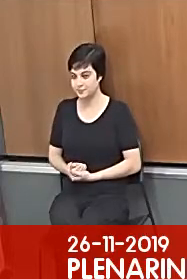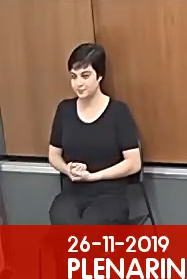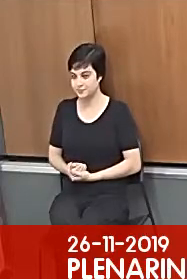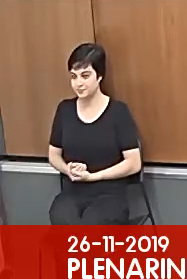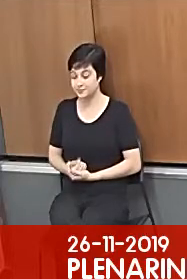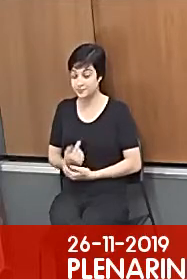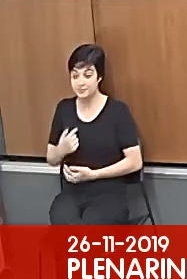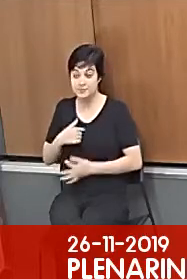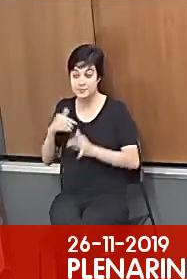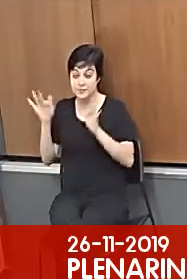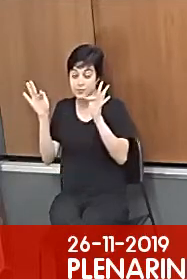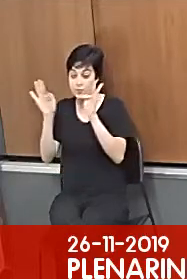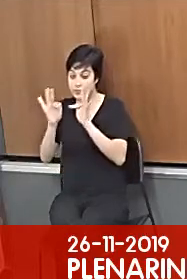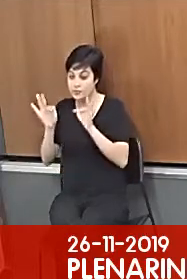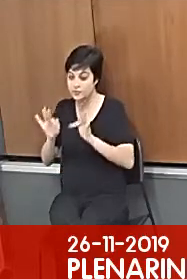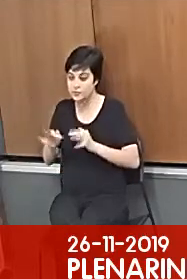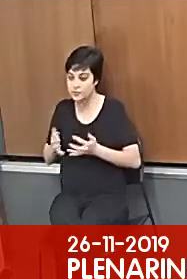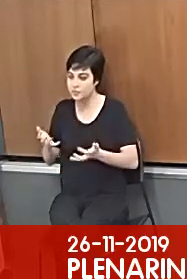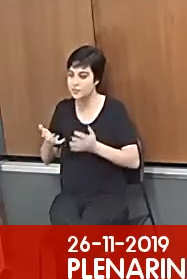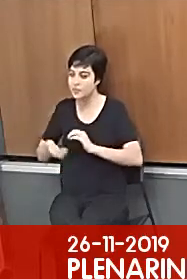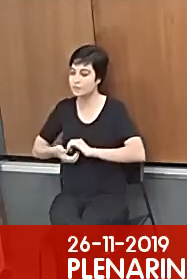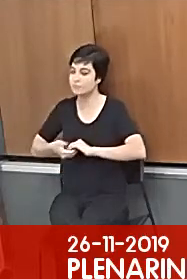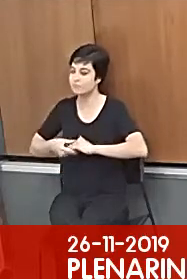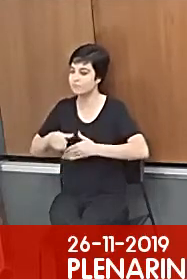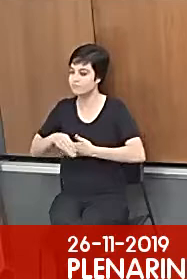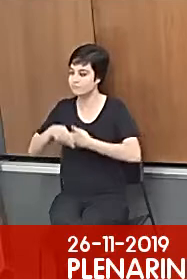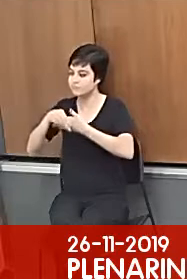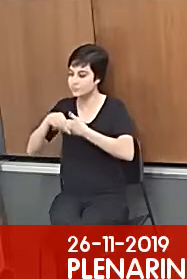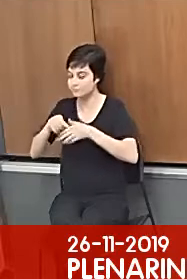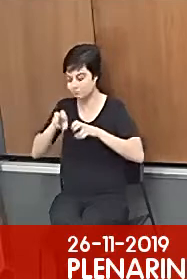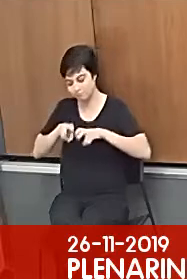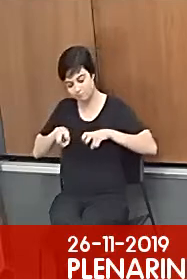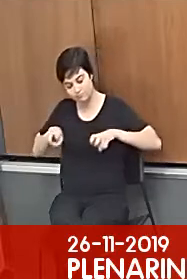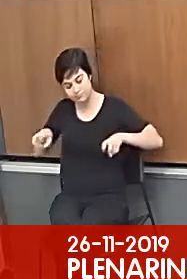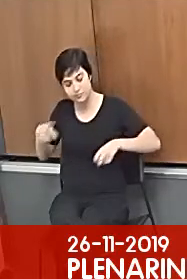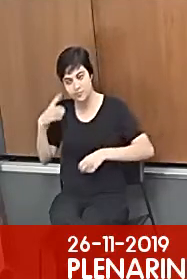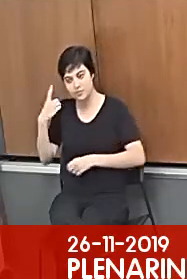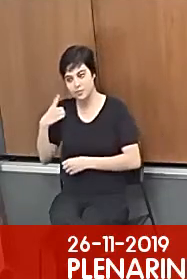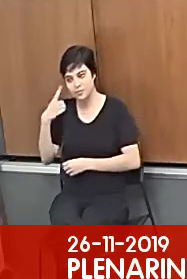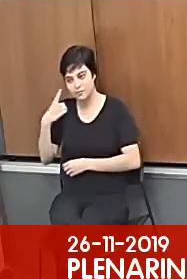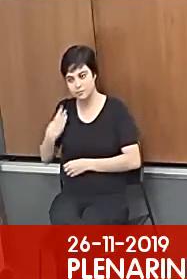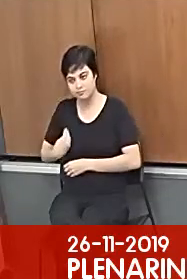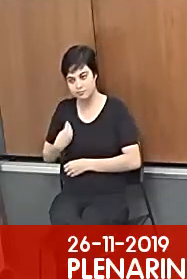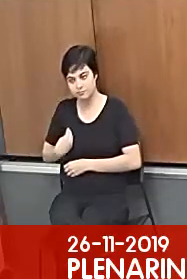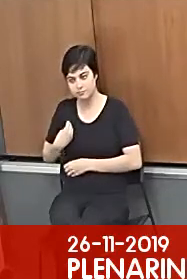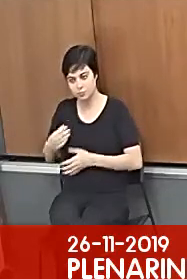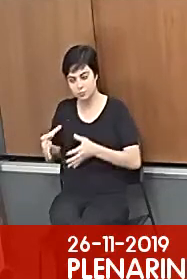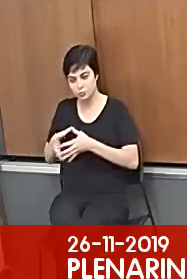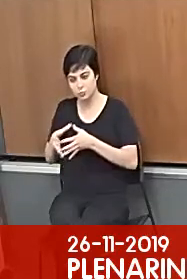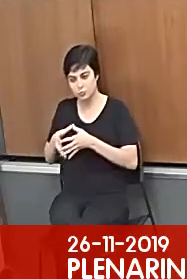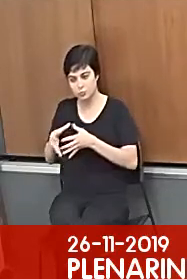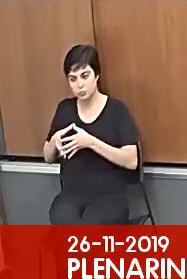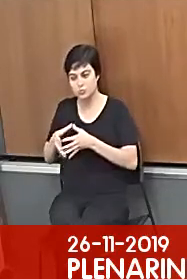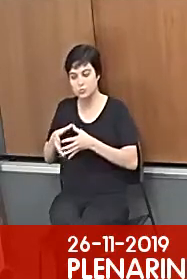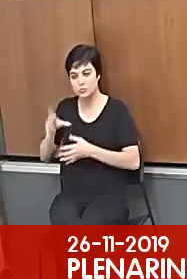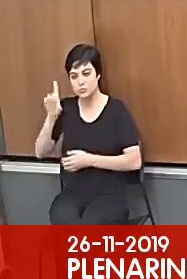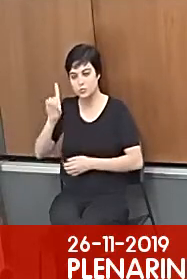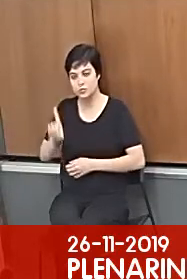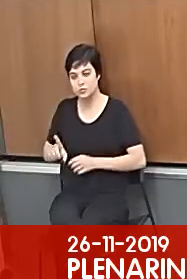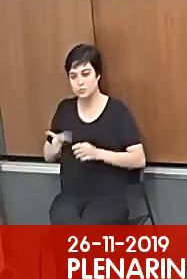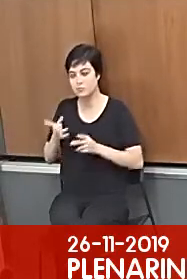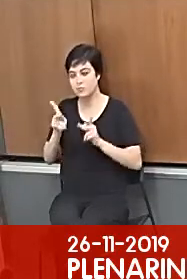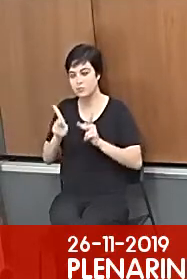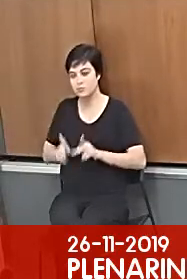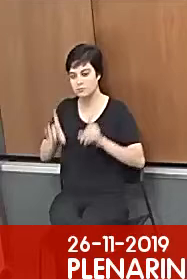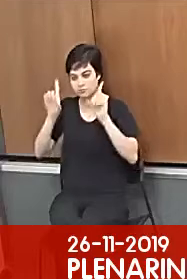Eu fico feliz, quero cumprimentar a mesa, os deputados da Comissão da Defesa dos Direitos da Pessoa com